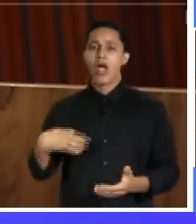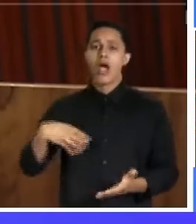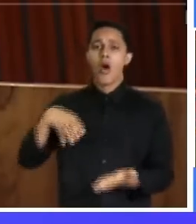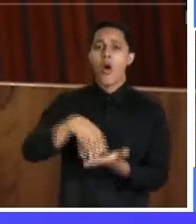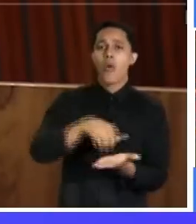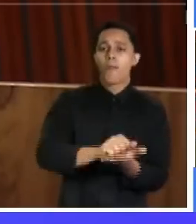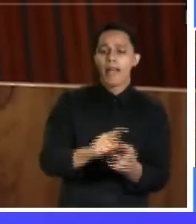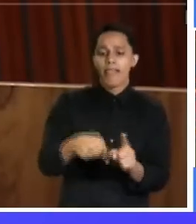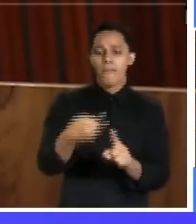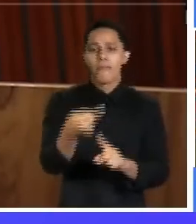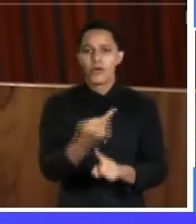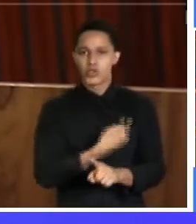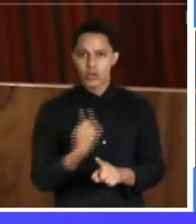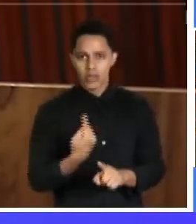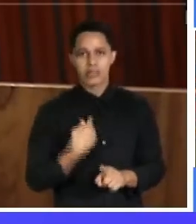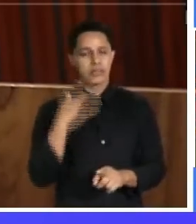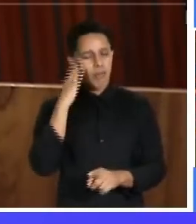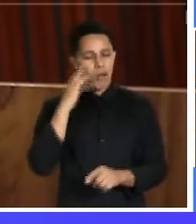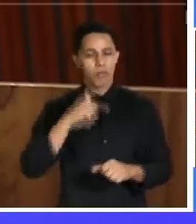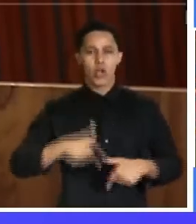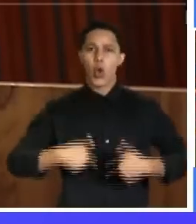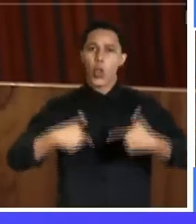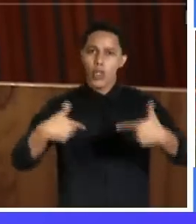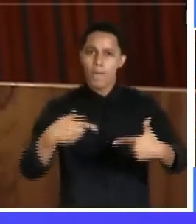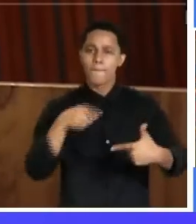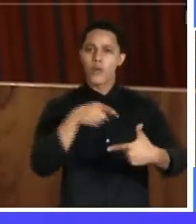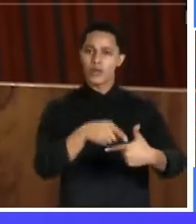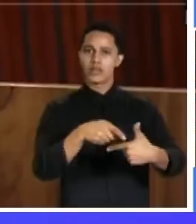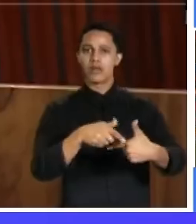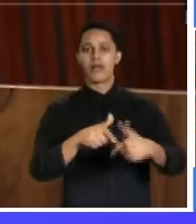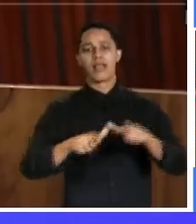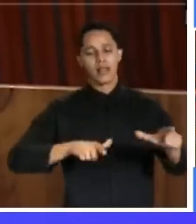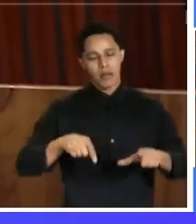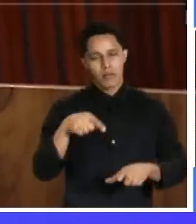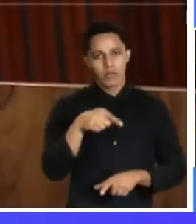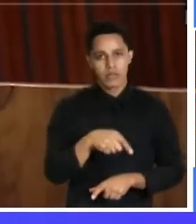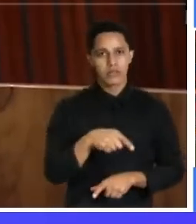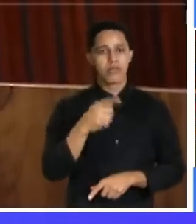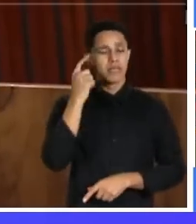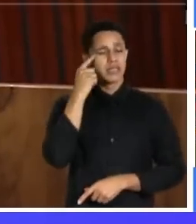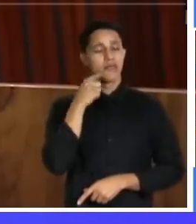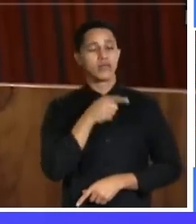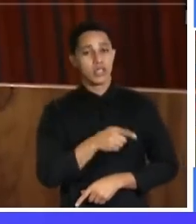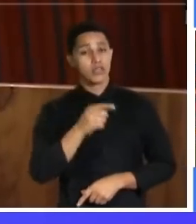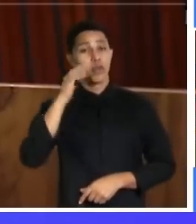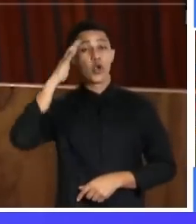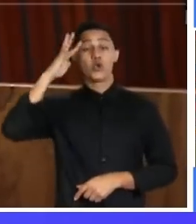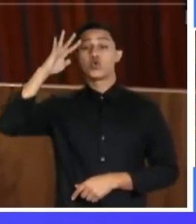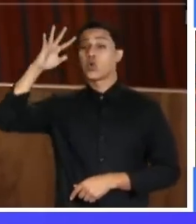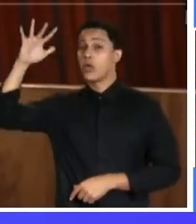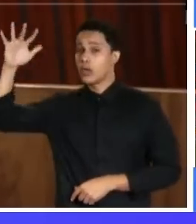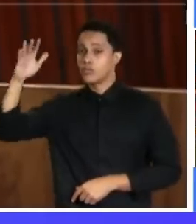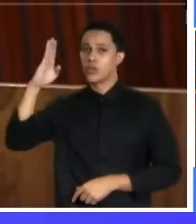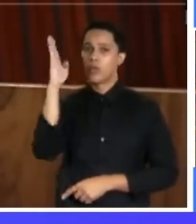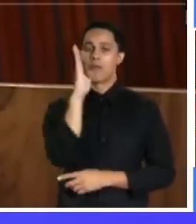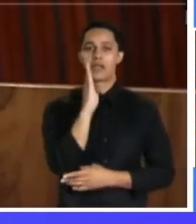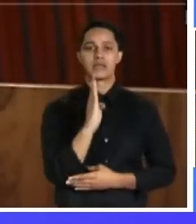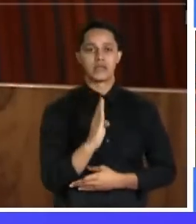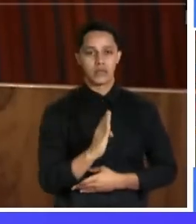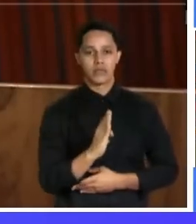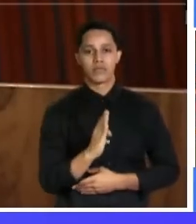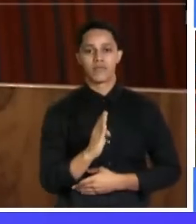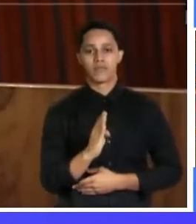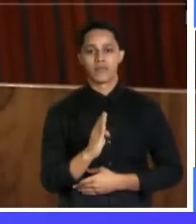se houver repetição na eleição de 2022 irão para cadeia os que reincidirem